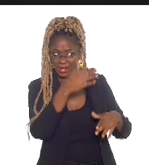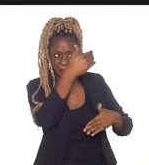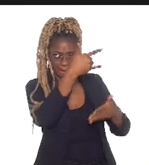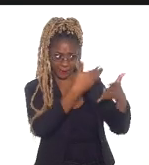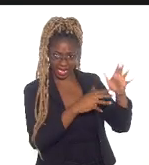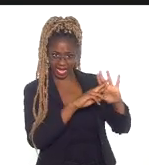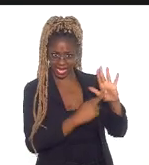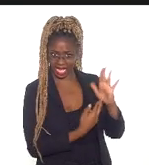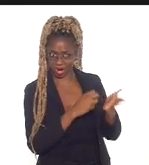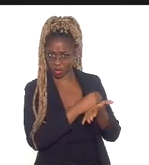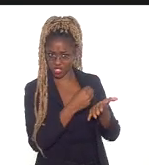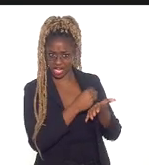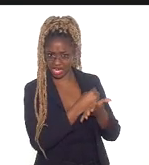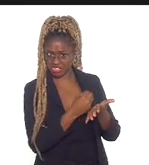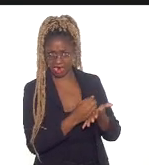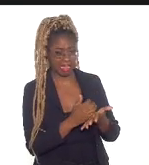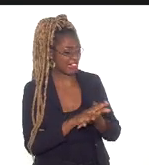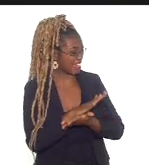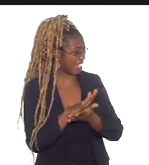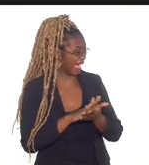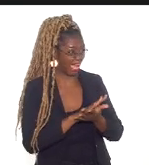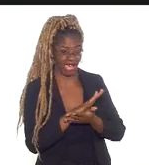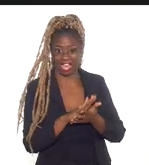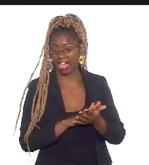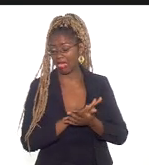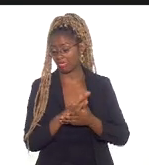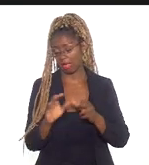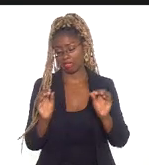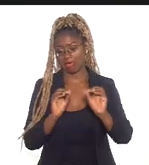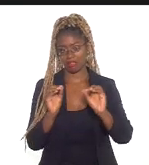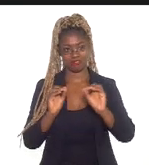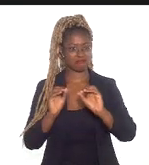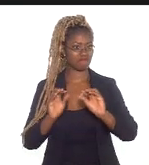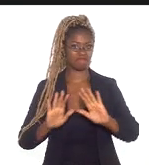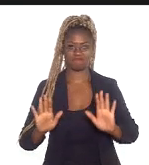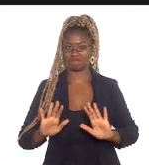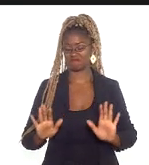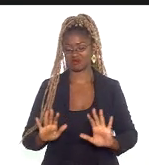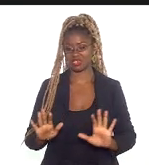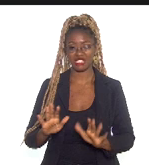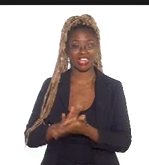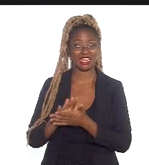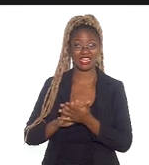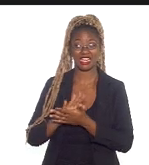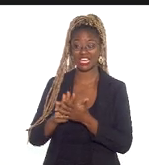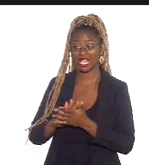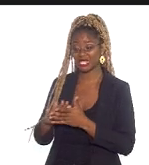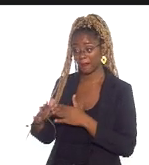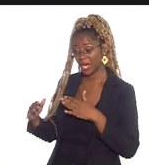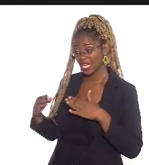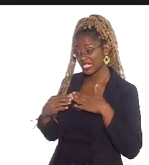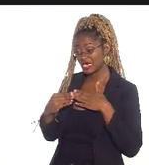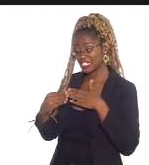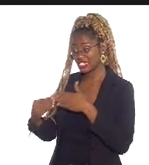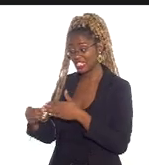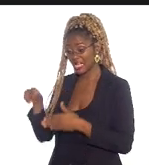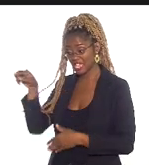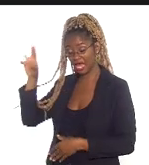regulamentação posterior que leve a superintendência a